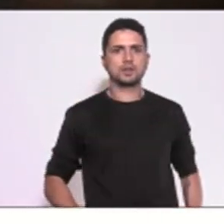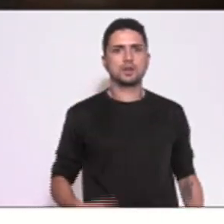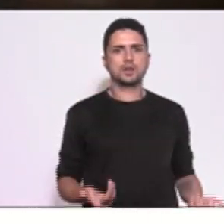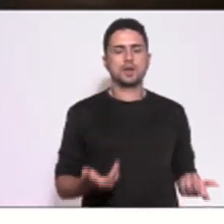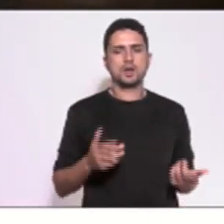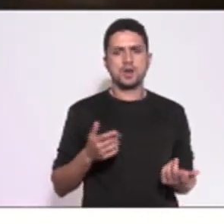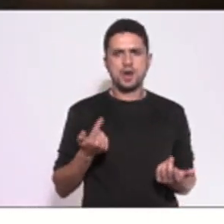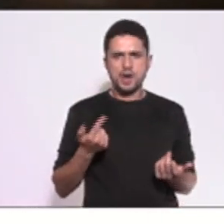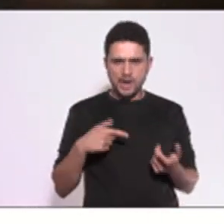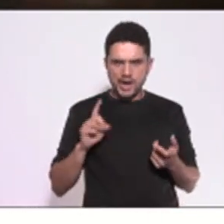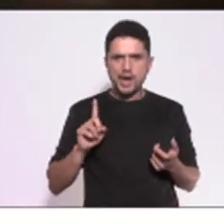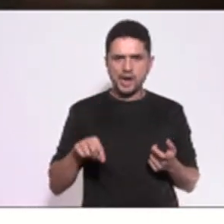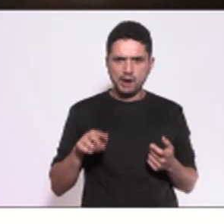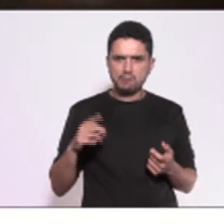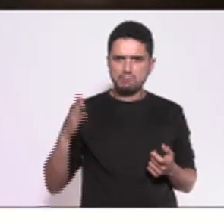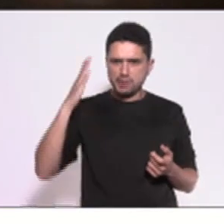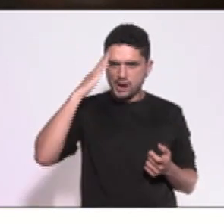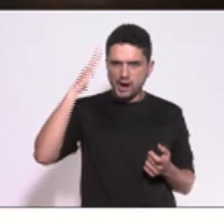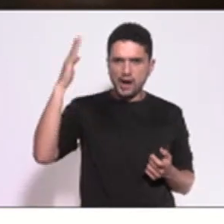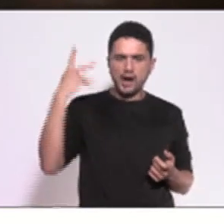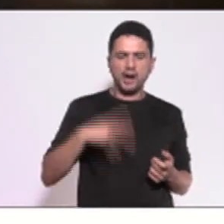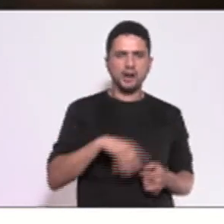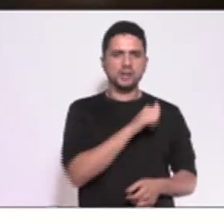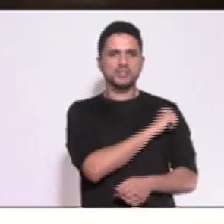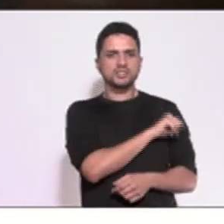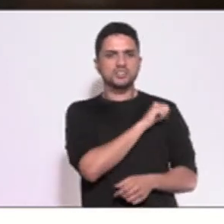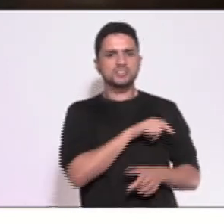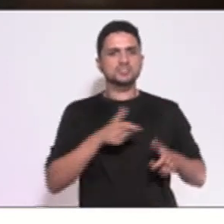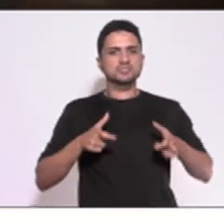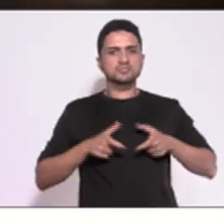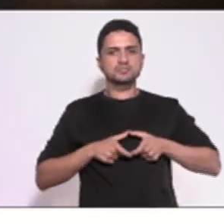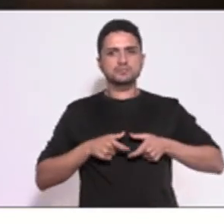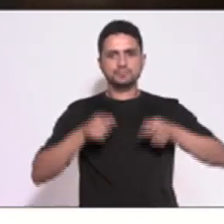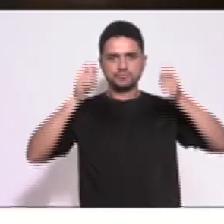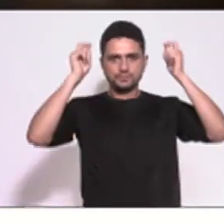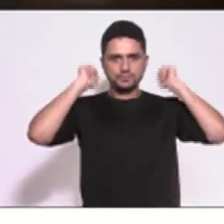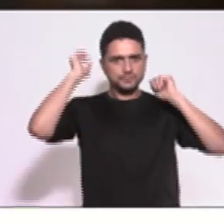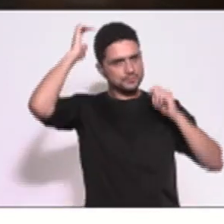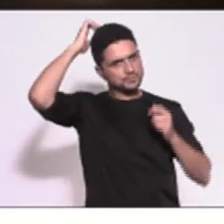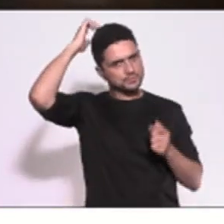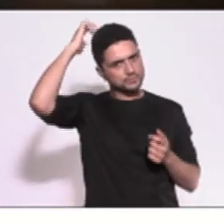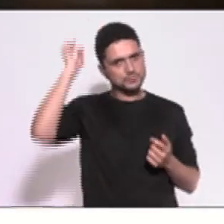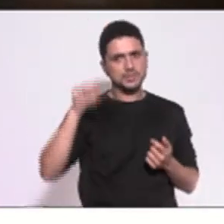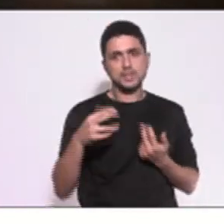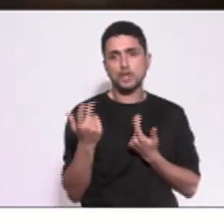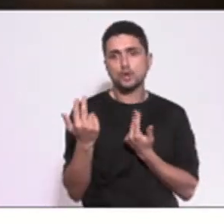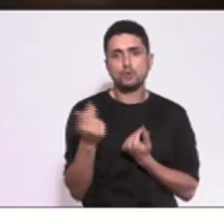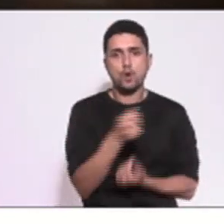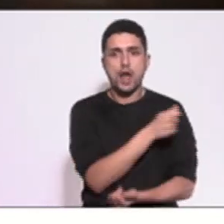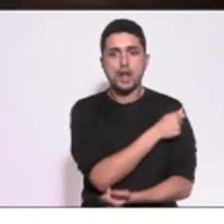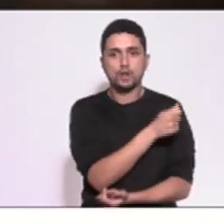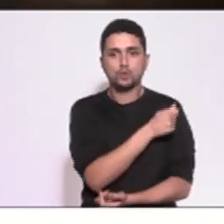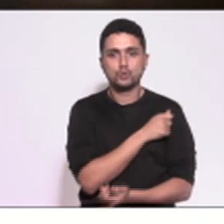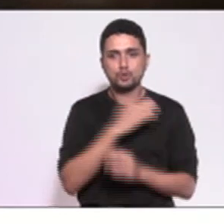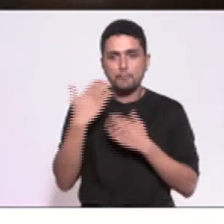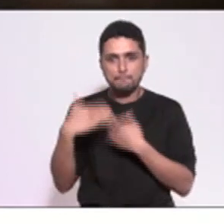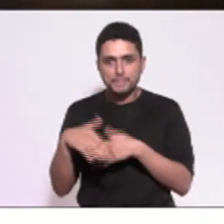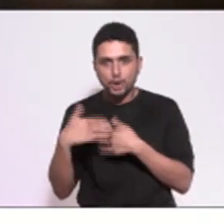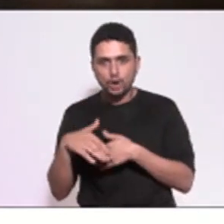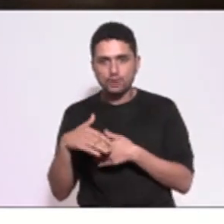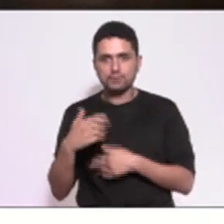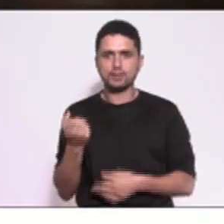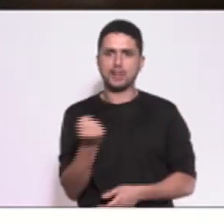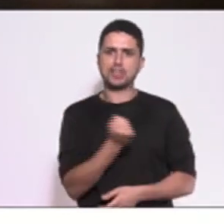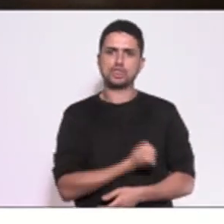comenda é tanto quanto a nota que um aluno tira depois que faz uma